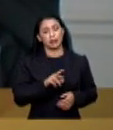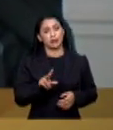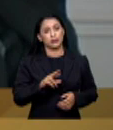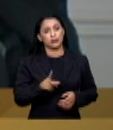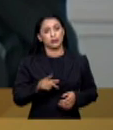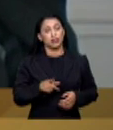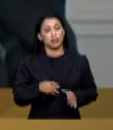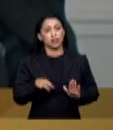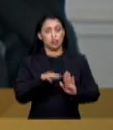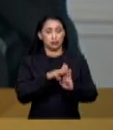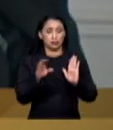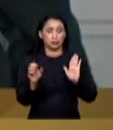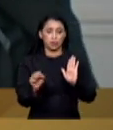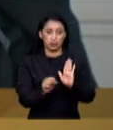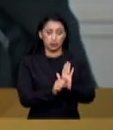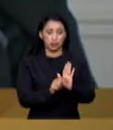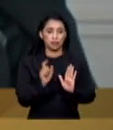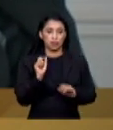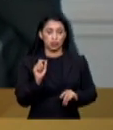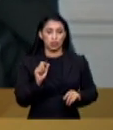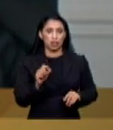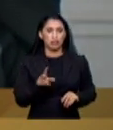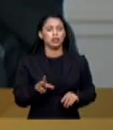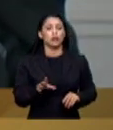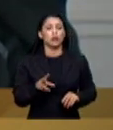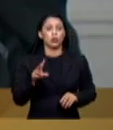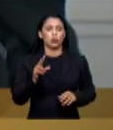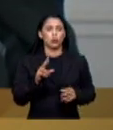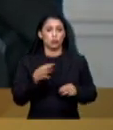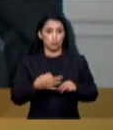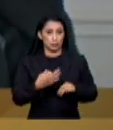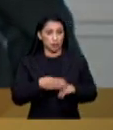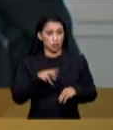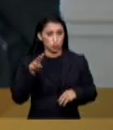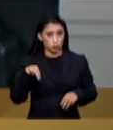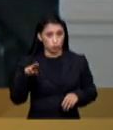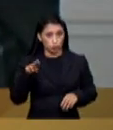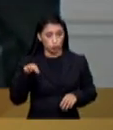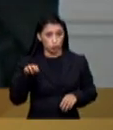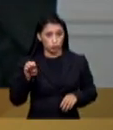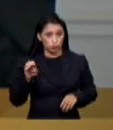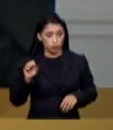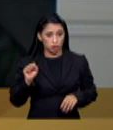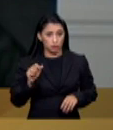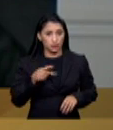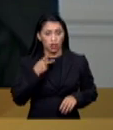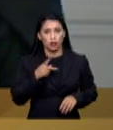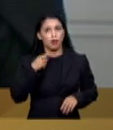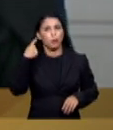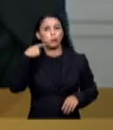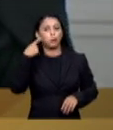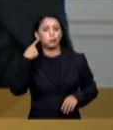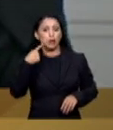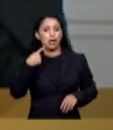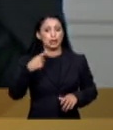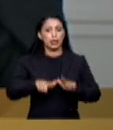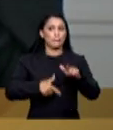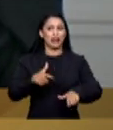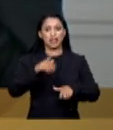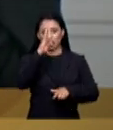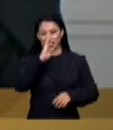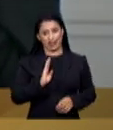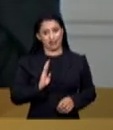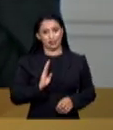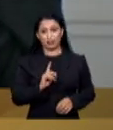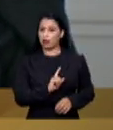mandamental. Como bem recordado pelo eminente ministro Nunes Marques, não significa que o advogado irá trabalhar de graça,